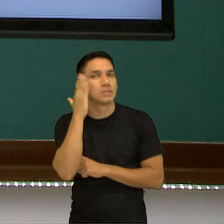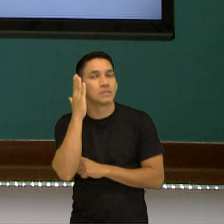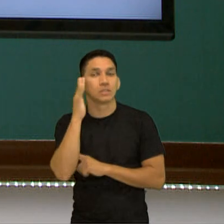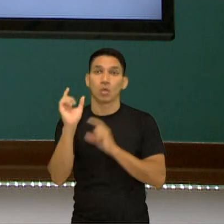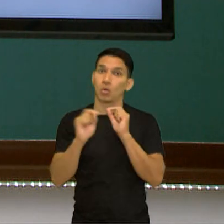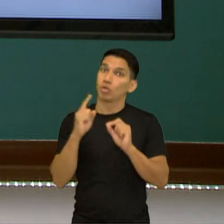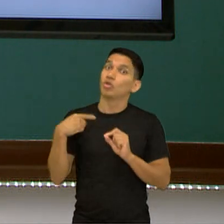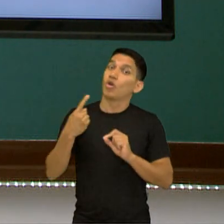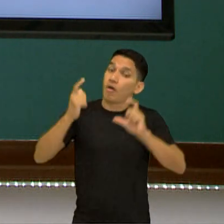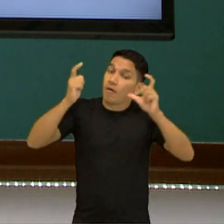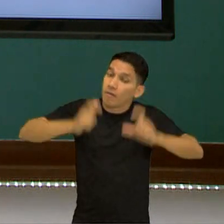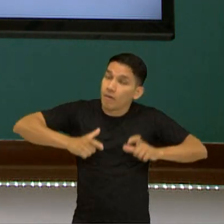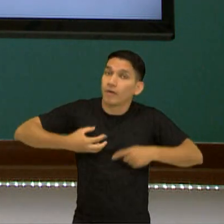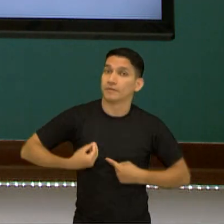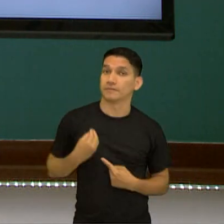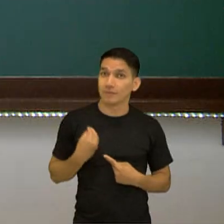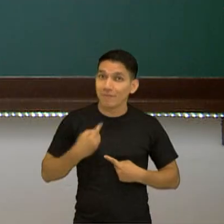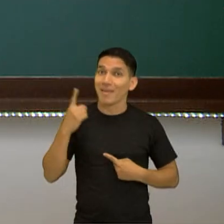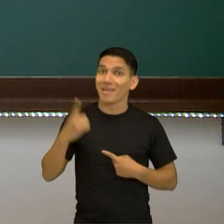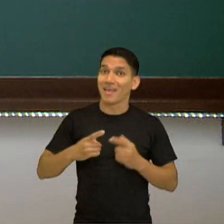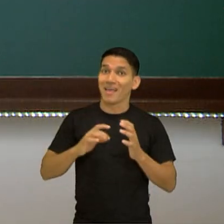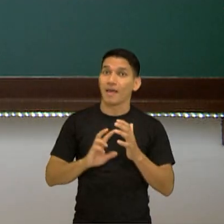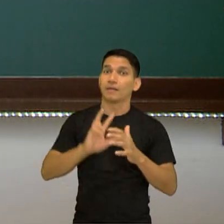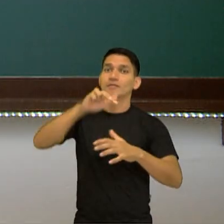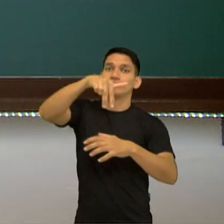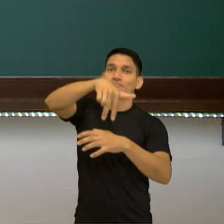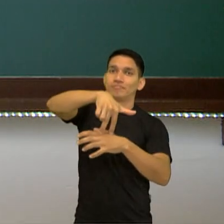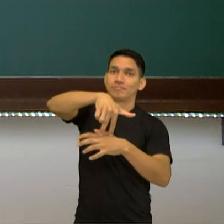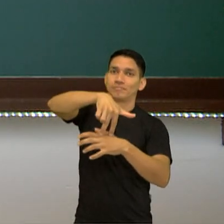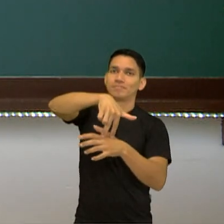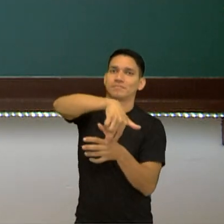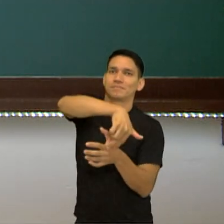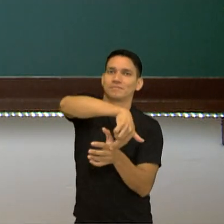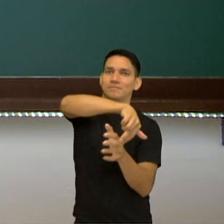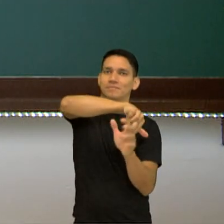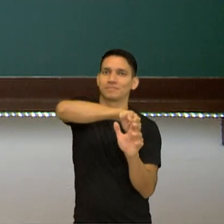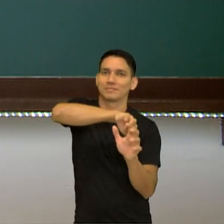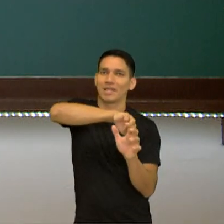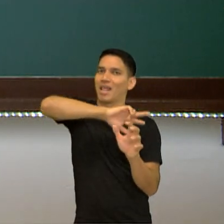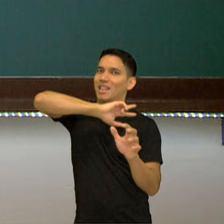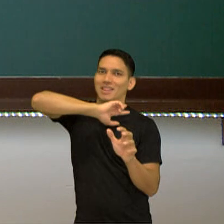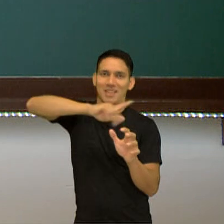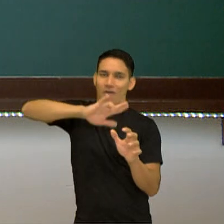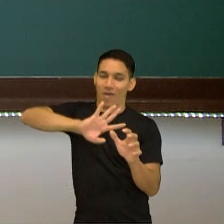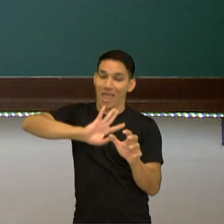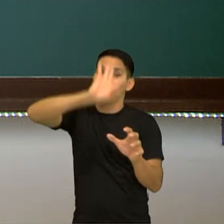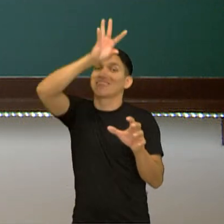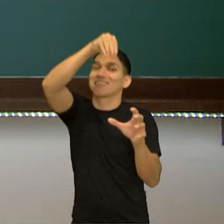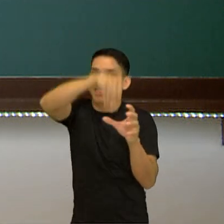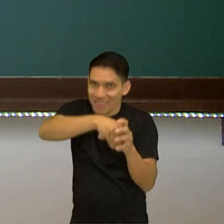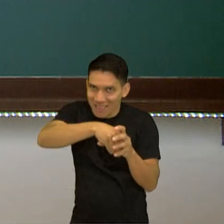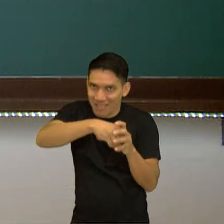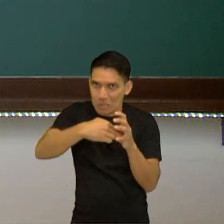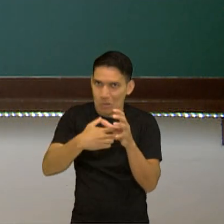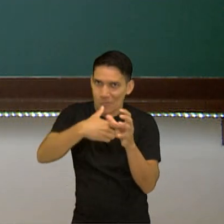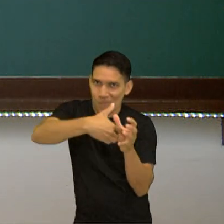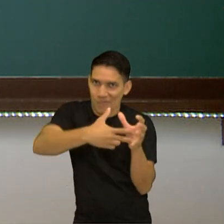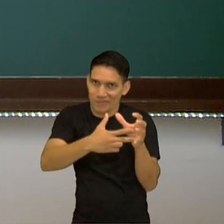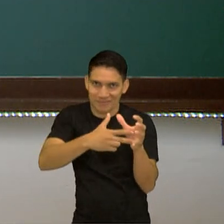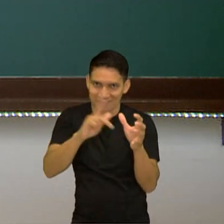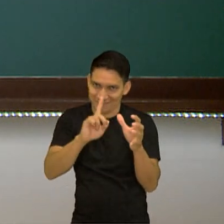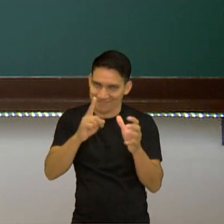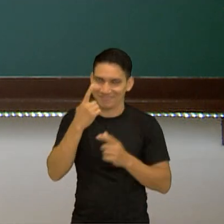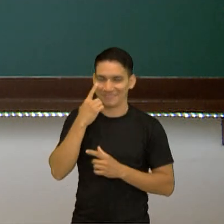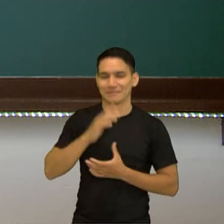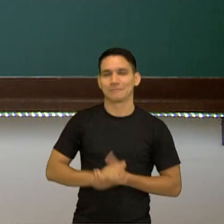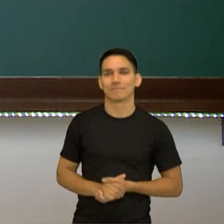moramos aonde? Na superfície do nosso planeta e não dentro do nosso planeta. Agora que a gente falou